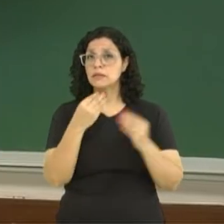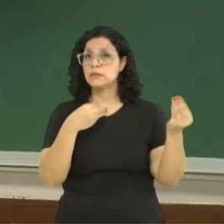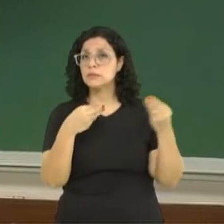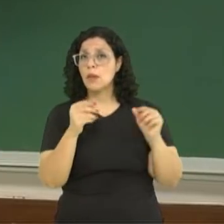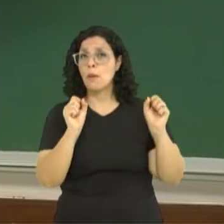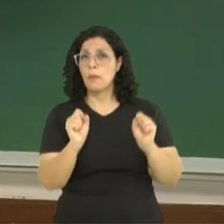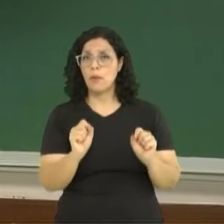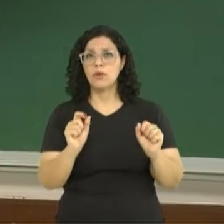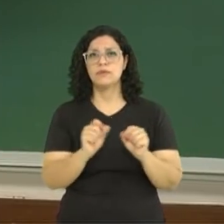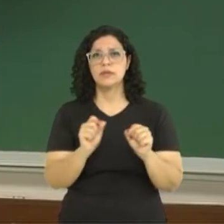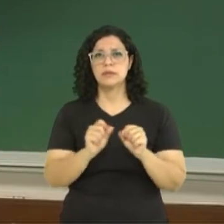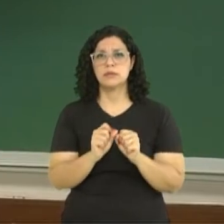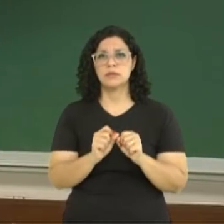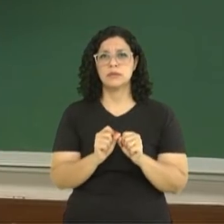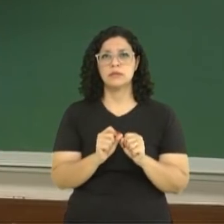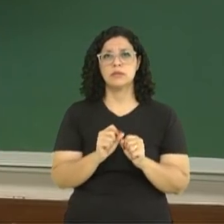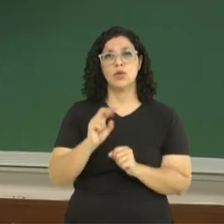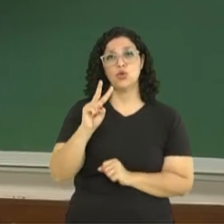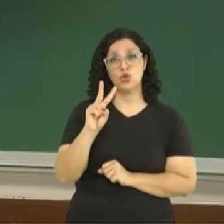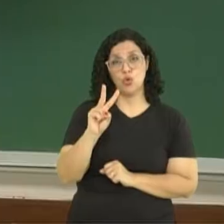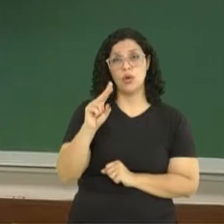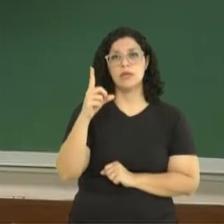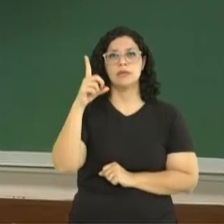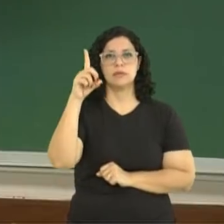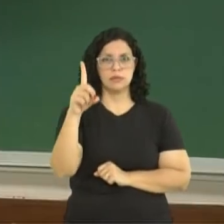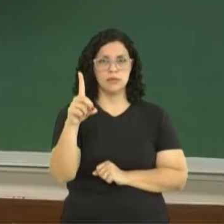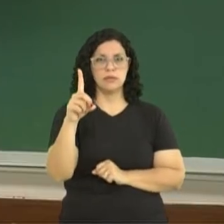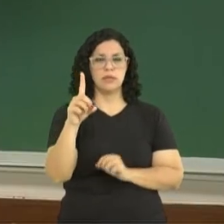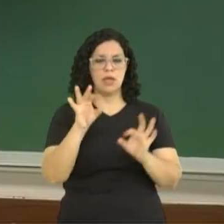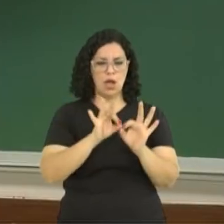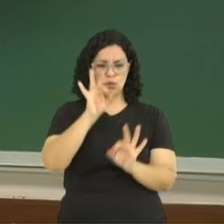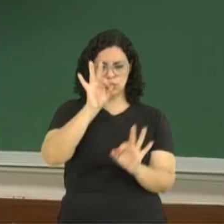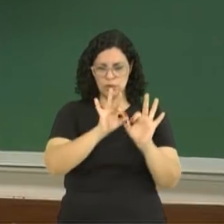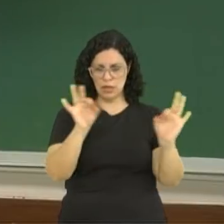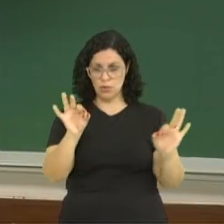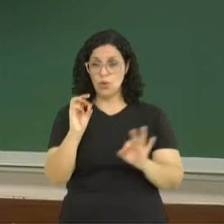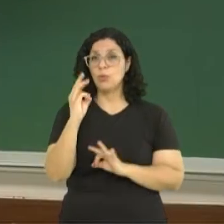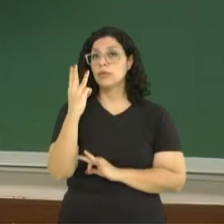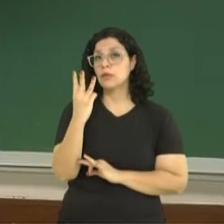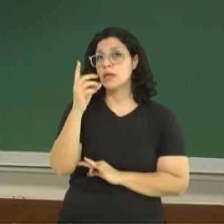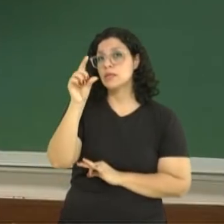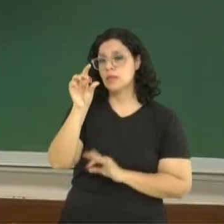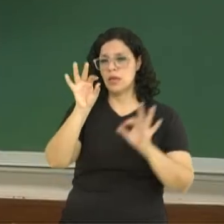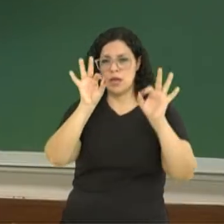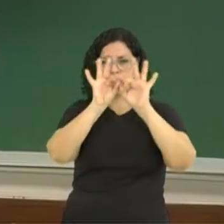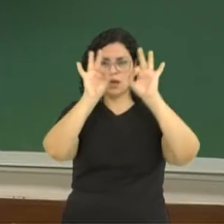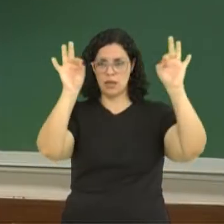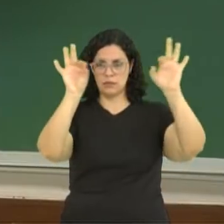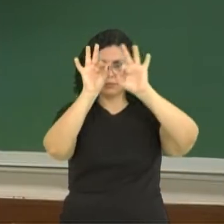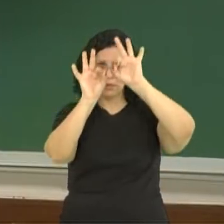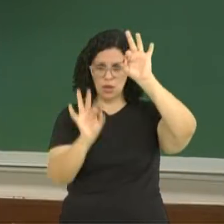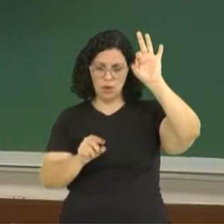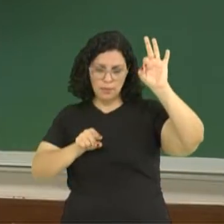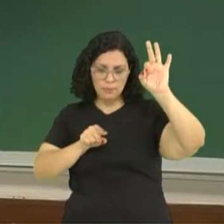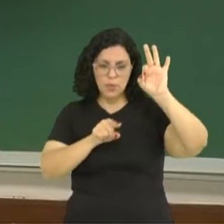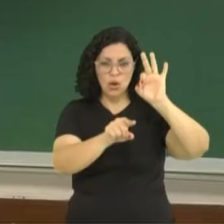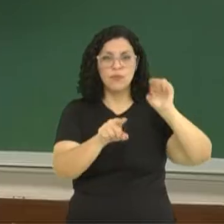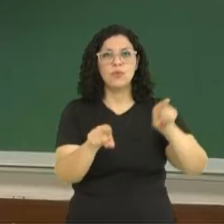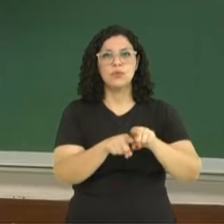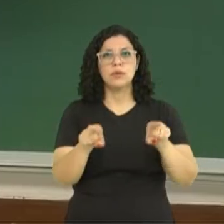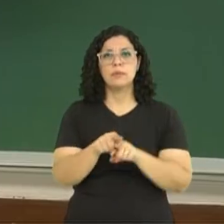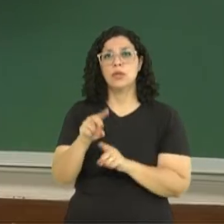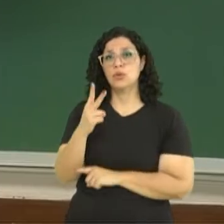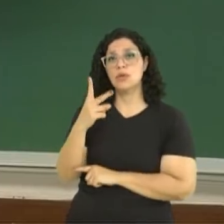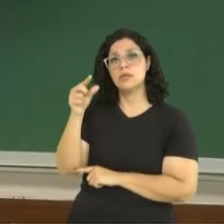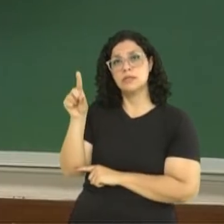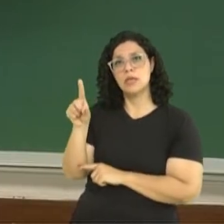ser bidimensionais, ou seja, altura e largura, e pode ser tridimensionais, altura, largura e profundidade. O que é uma arte